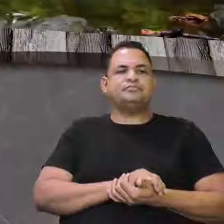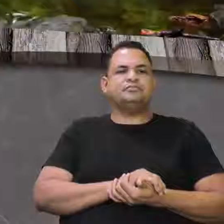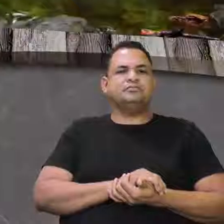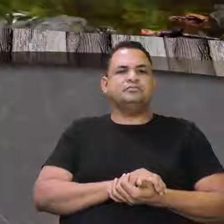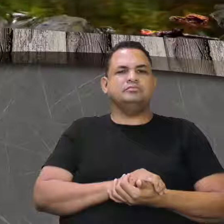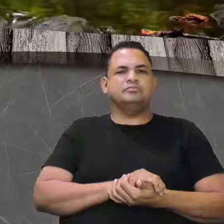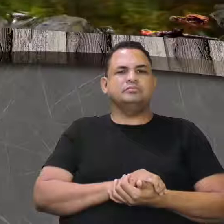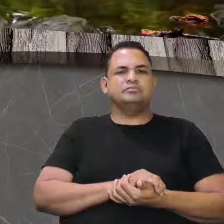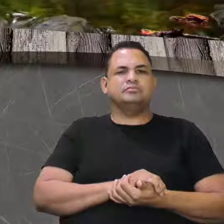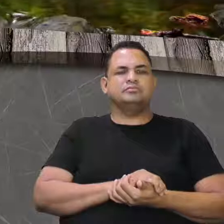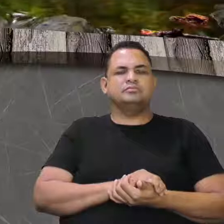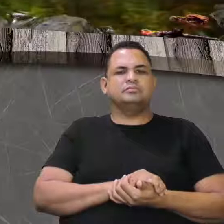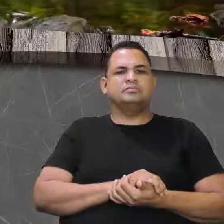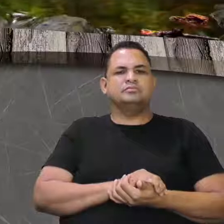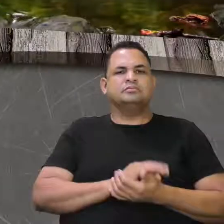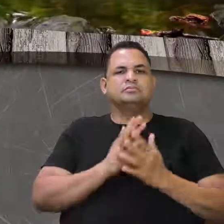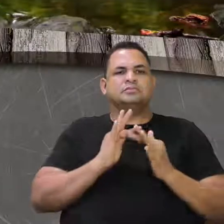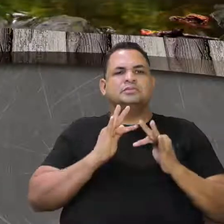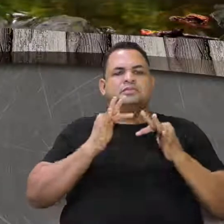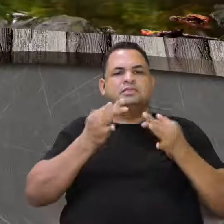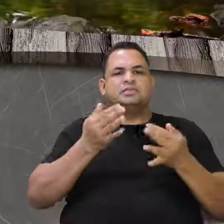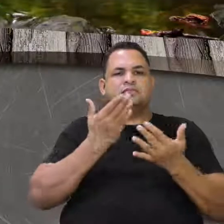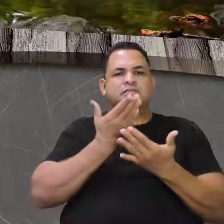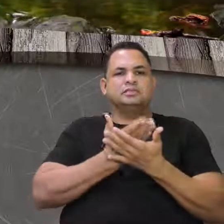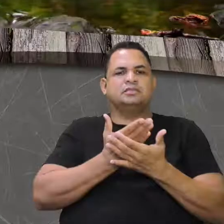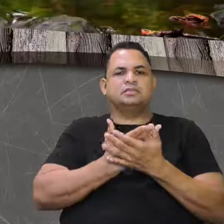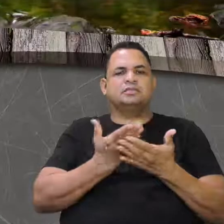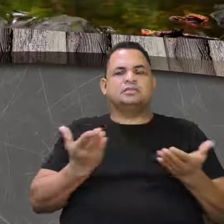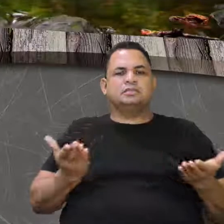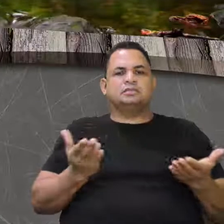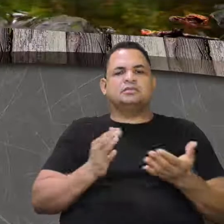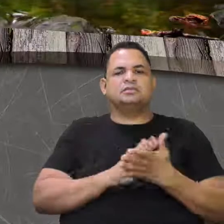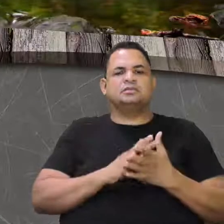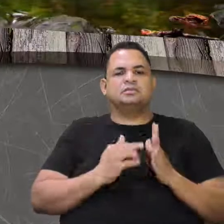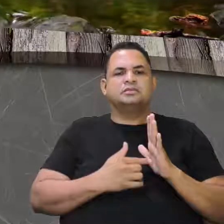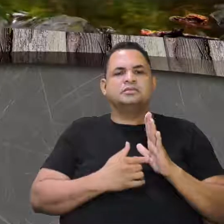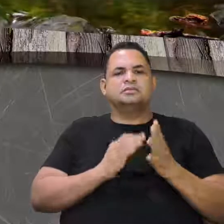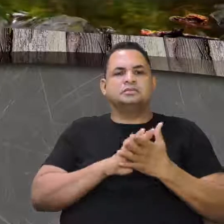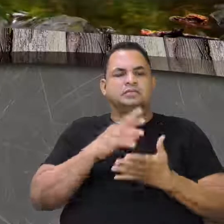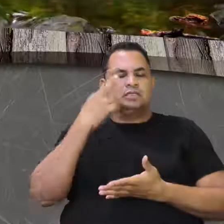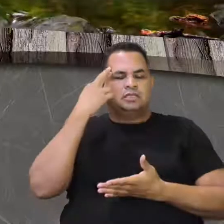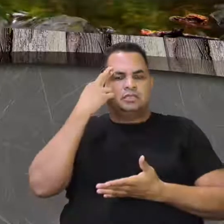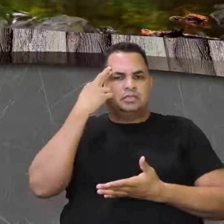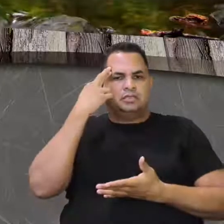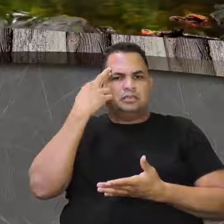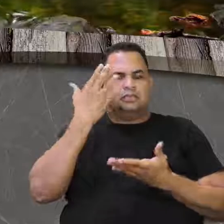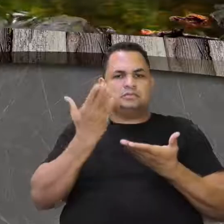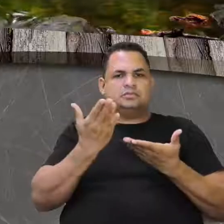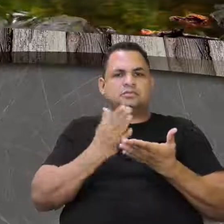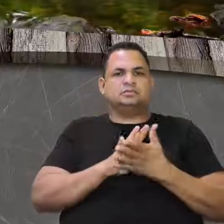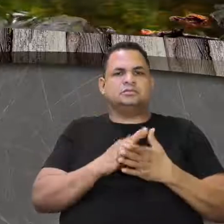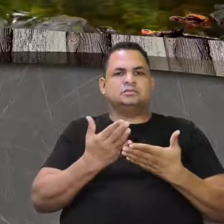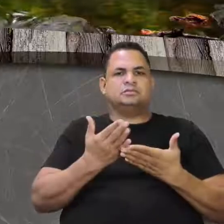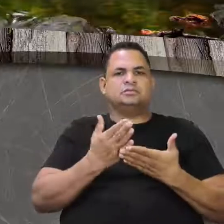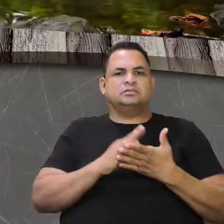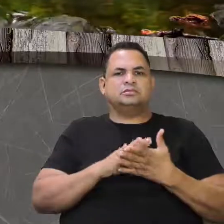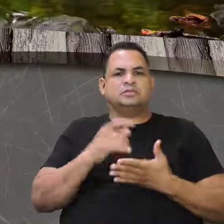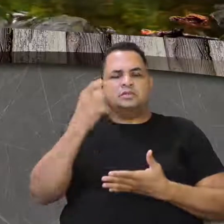mim. Então, a gente vai finalizando aqui essa aula, trazendo alguns pontos de reflexão e, obviamente,